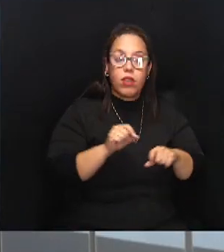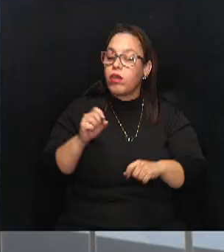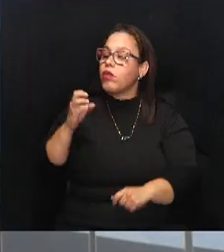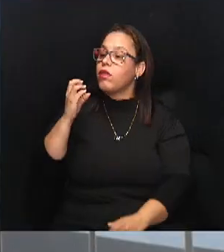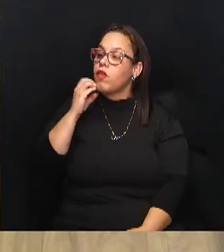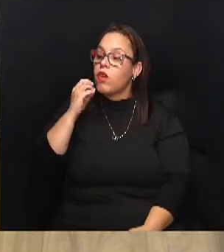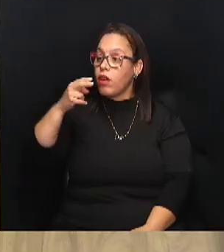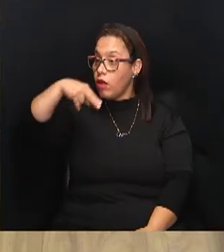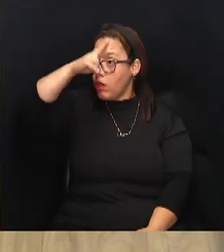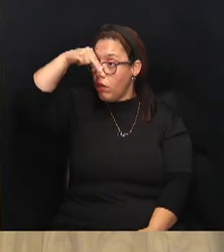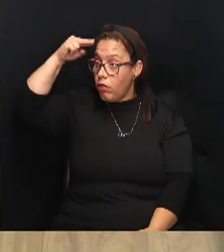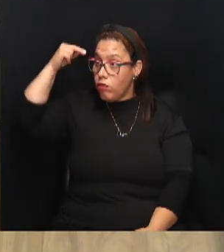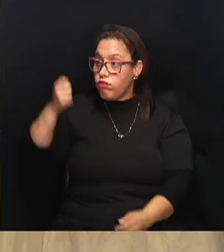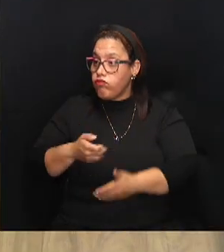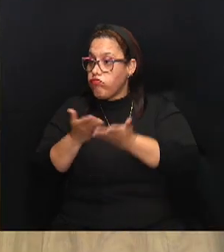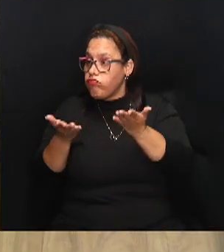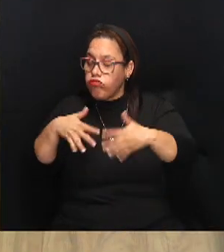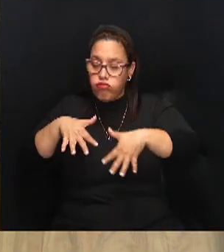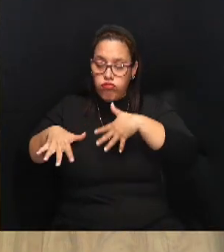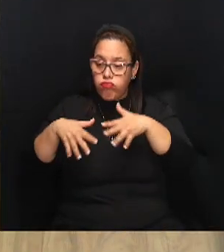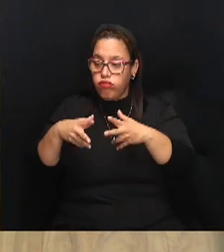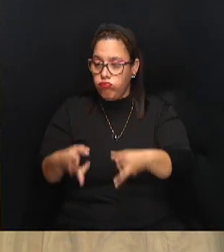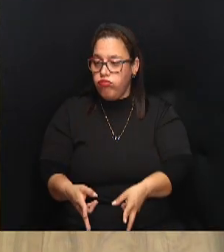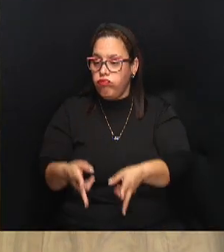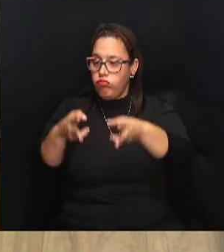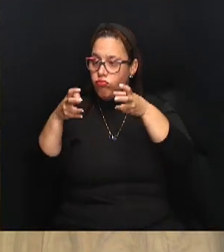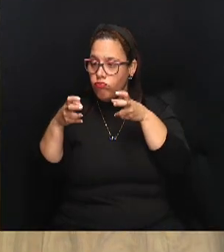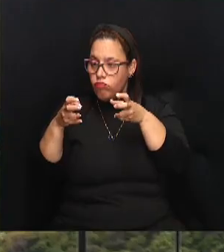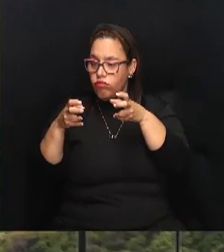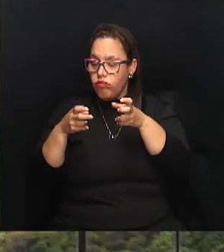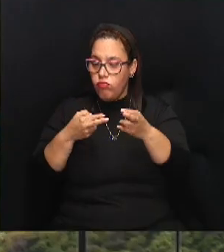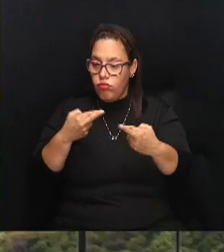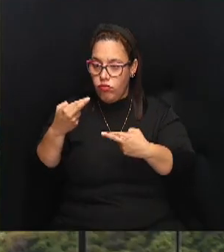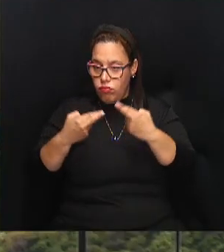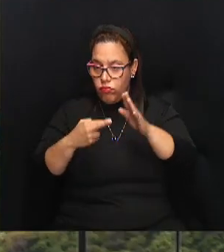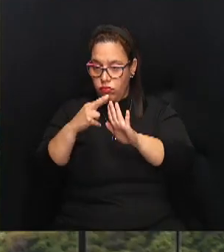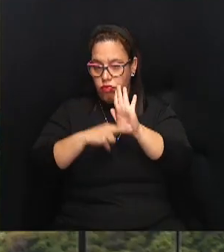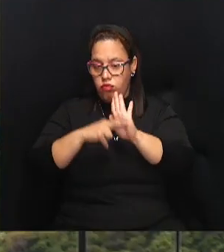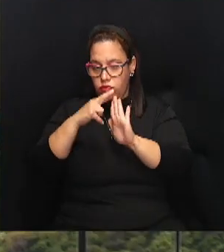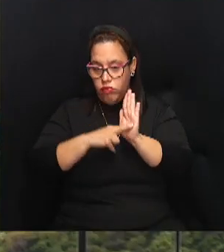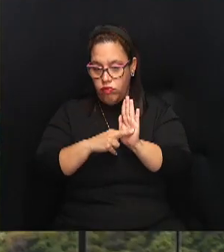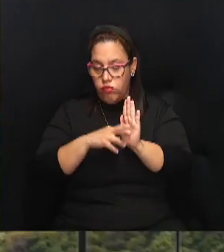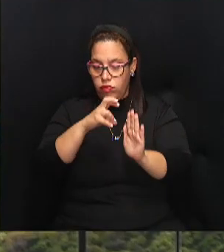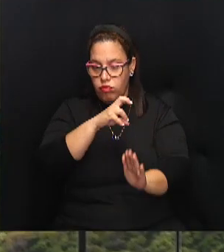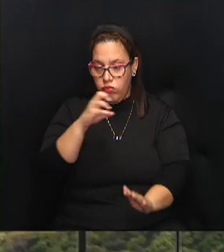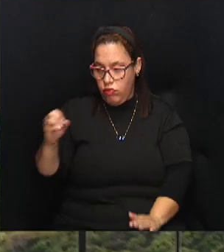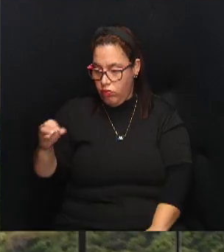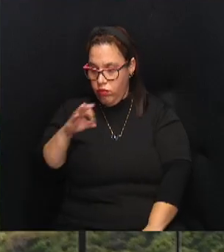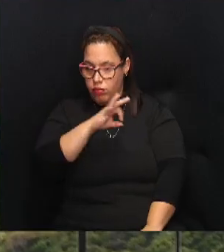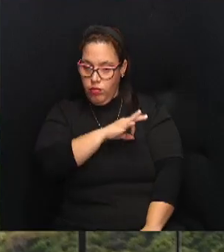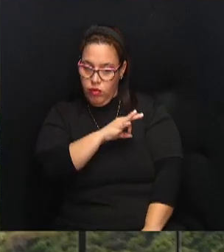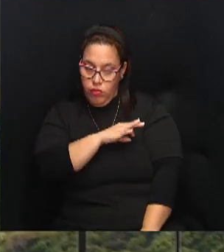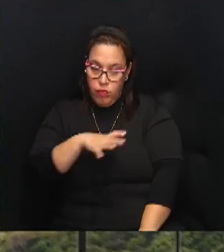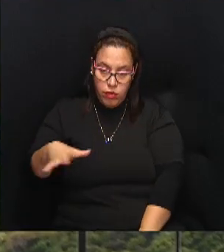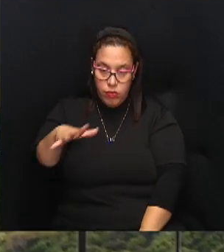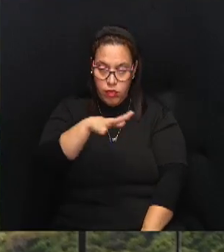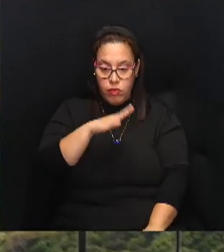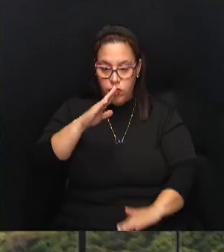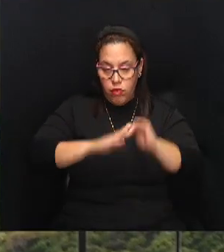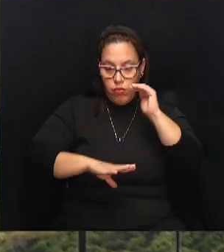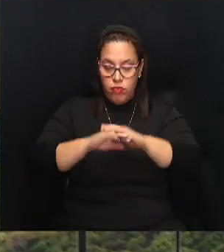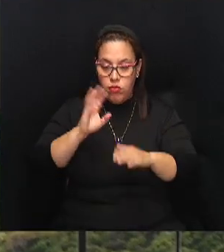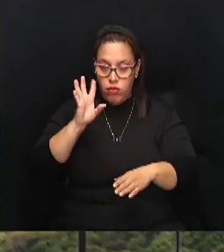Nick Schneider, quais mudanças você enxerga em caso de uma regularização, né? Se esses 500 policiais da região atuassem